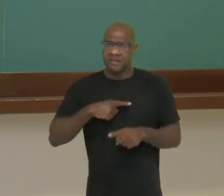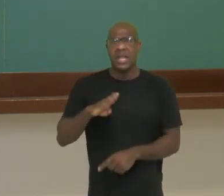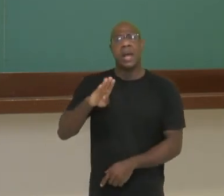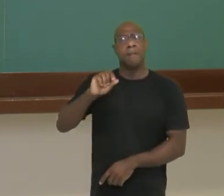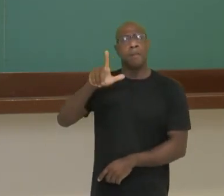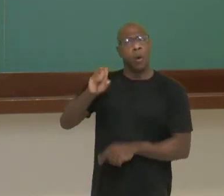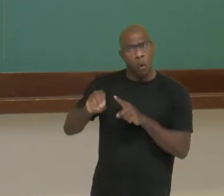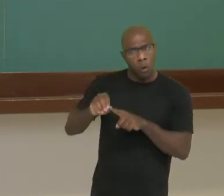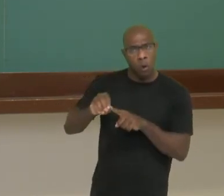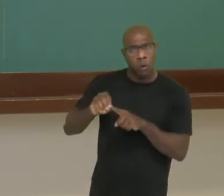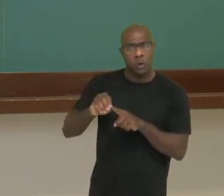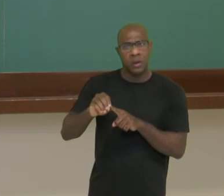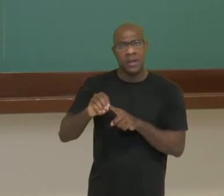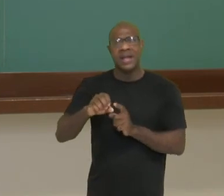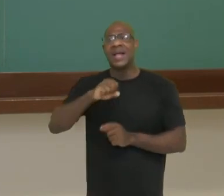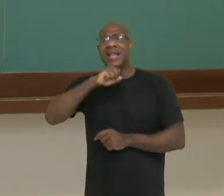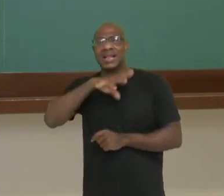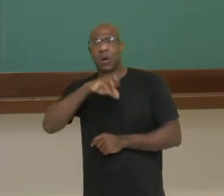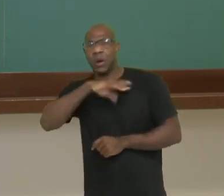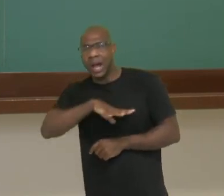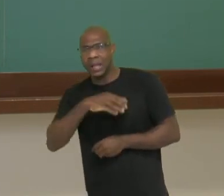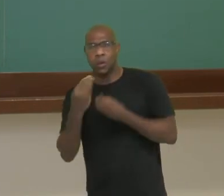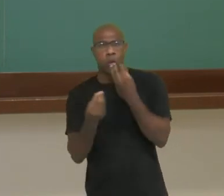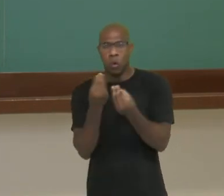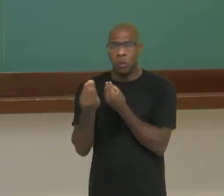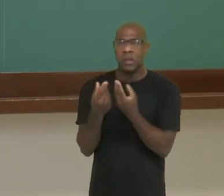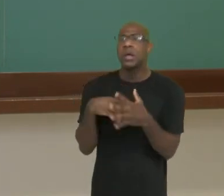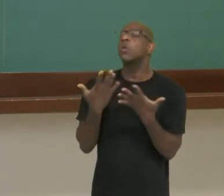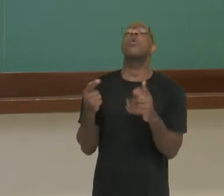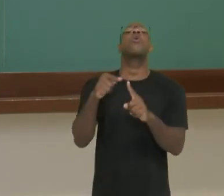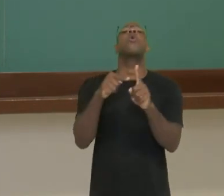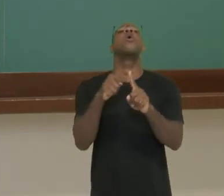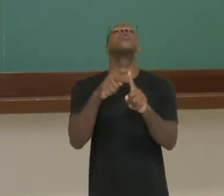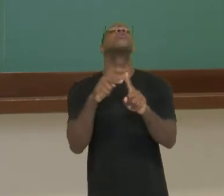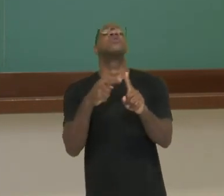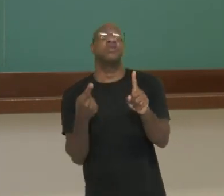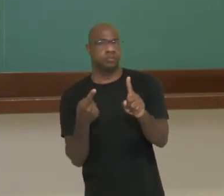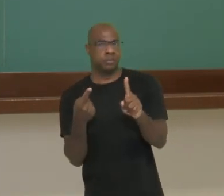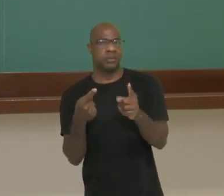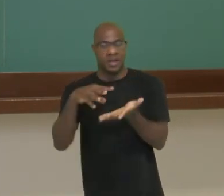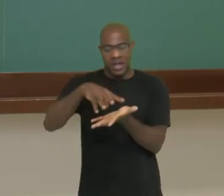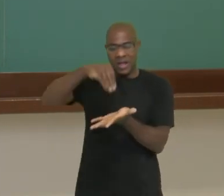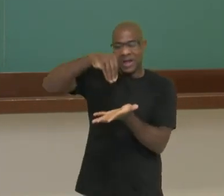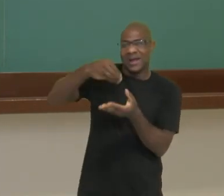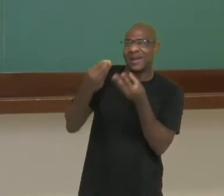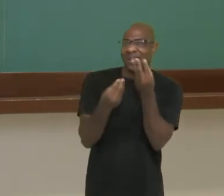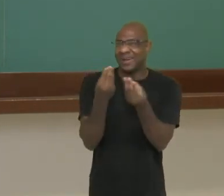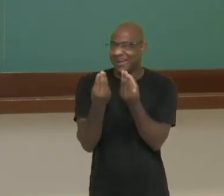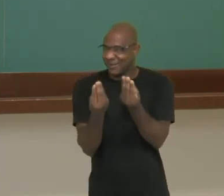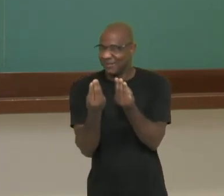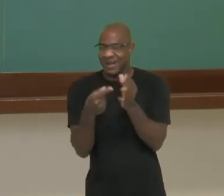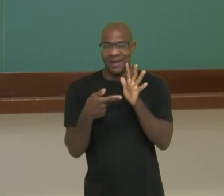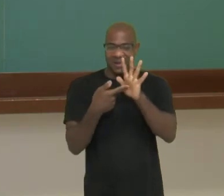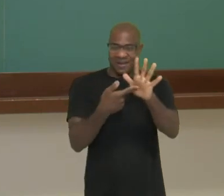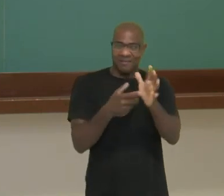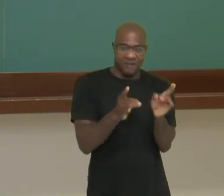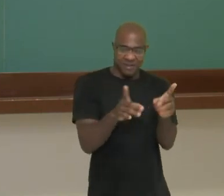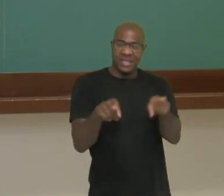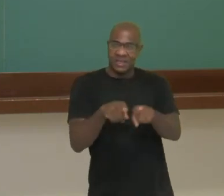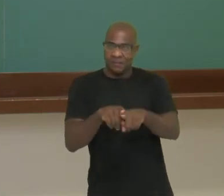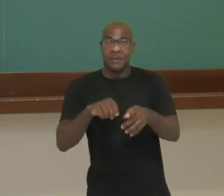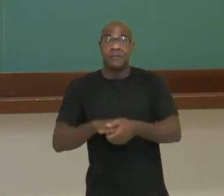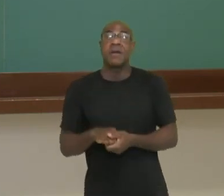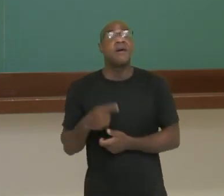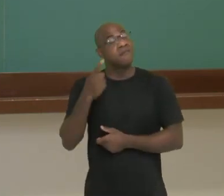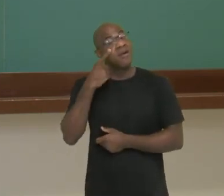vai oferecer salgados. Que tipo ela vai fazer? Também ela vai ter que organizar instrumentos para ver se dentro daquela localização